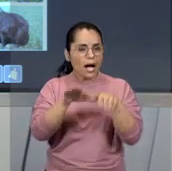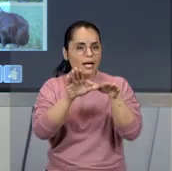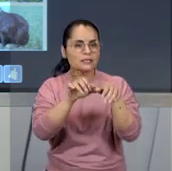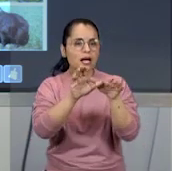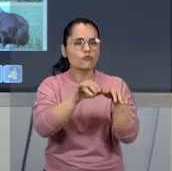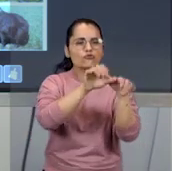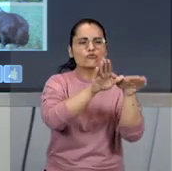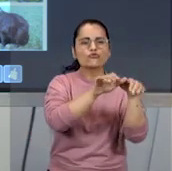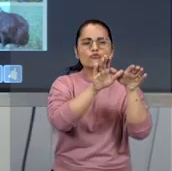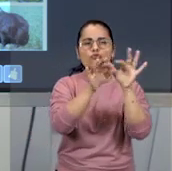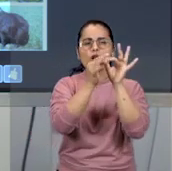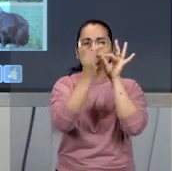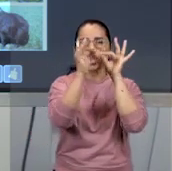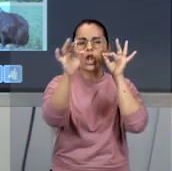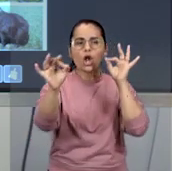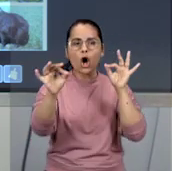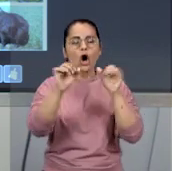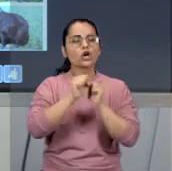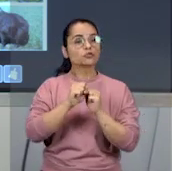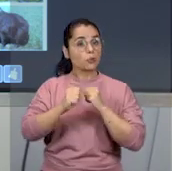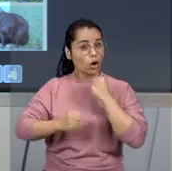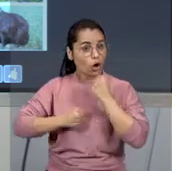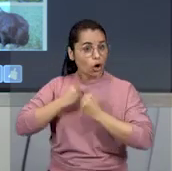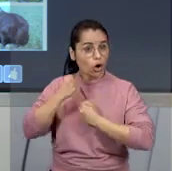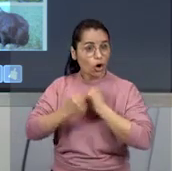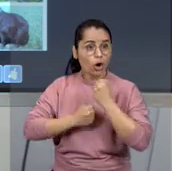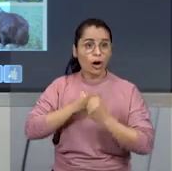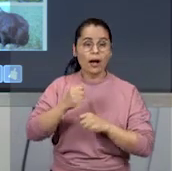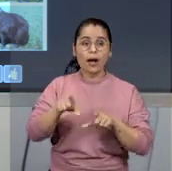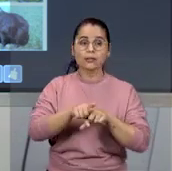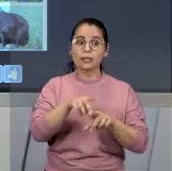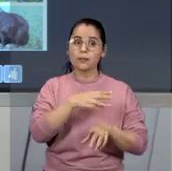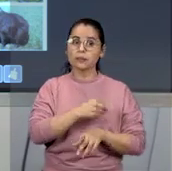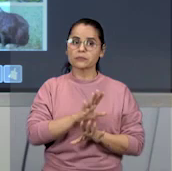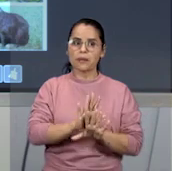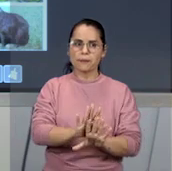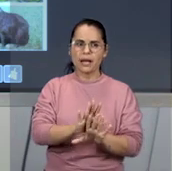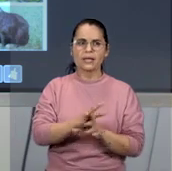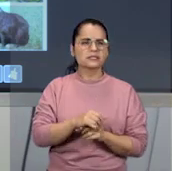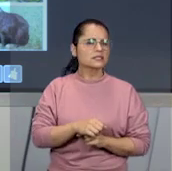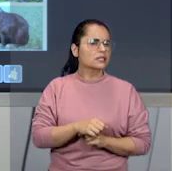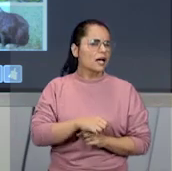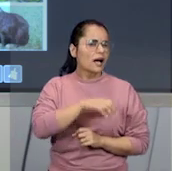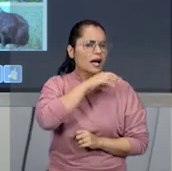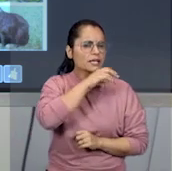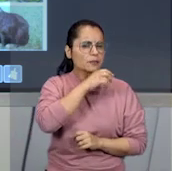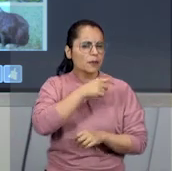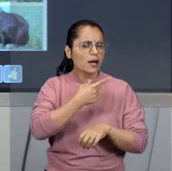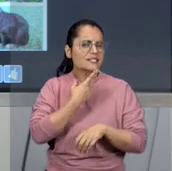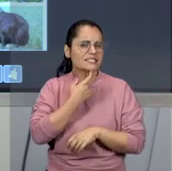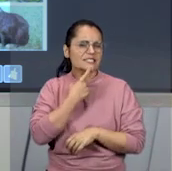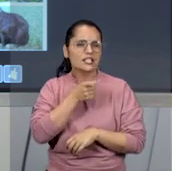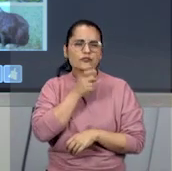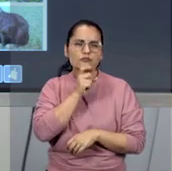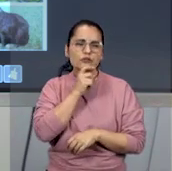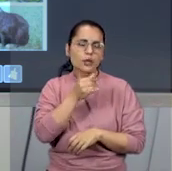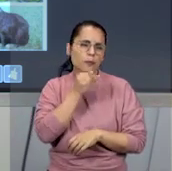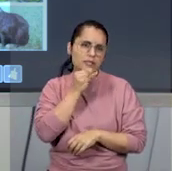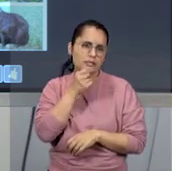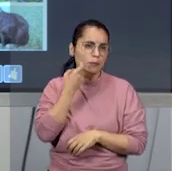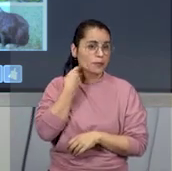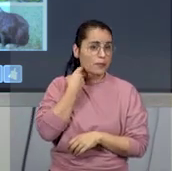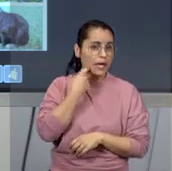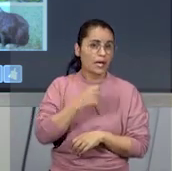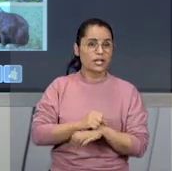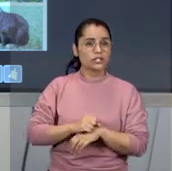migrar, né? Os mamíferos podem correr, ter longa velocidade. Os animais de sangue frios ou ectotérmicos, como peixes,